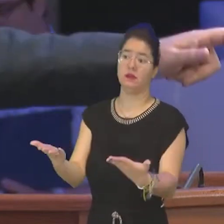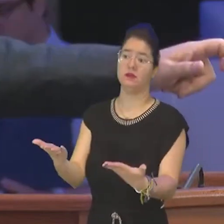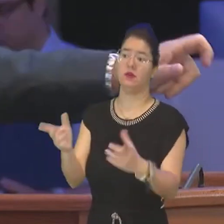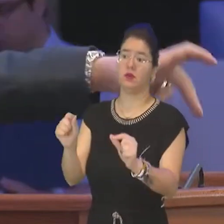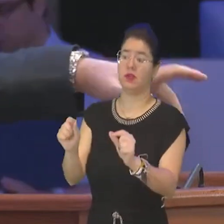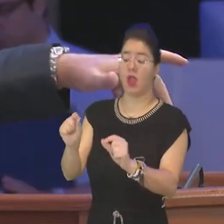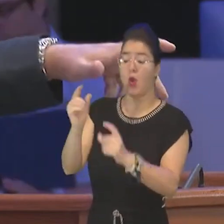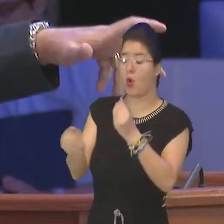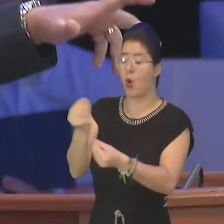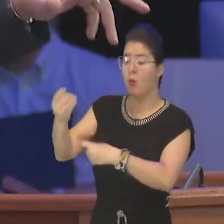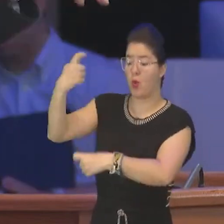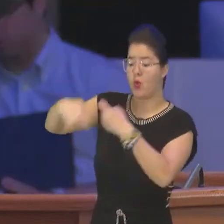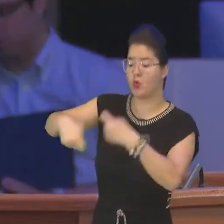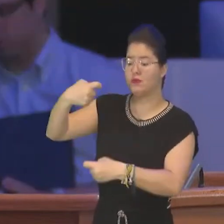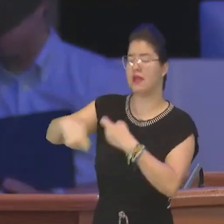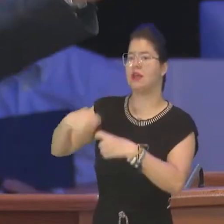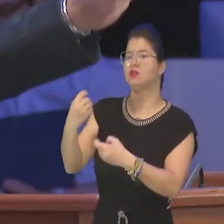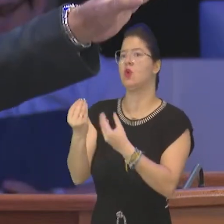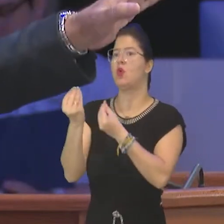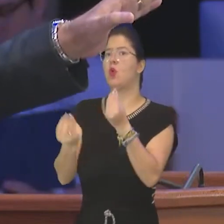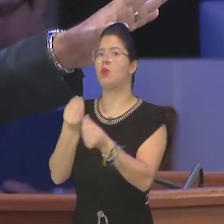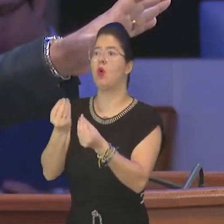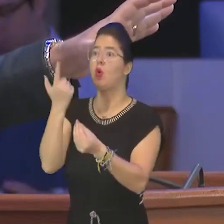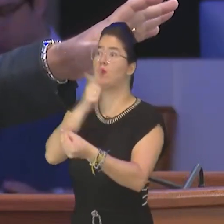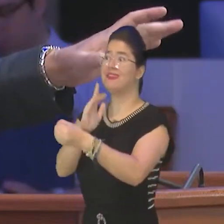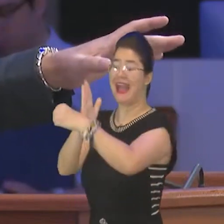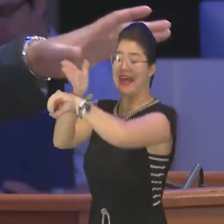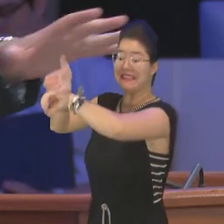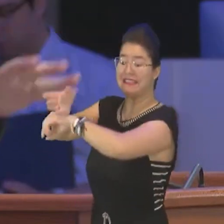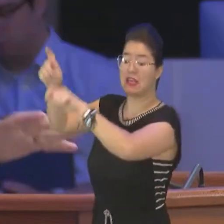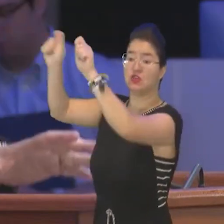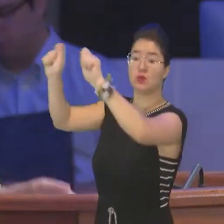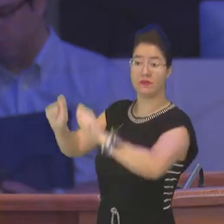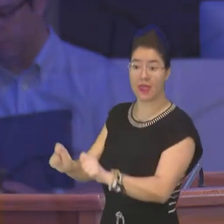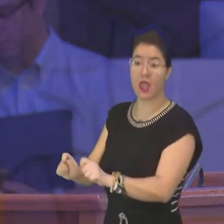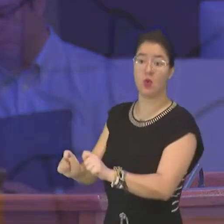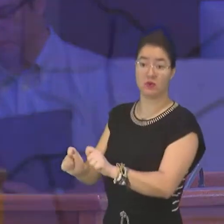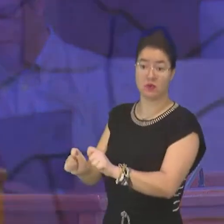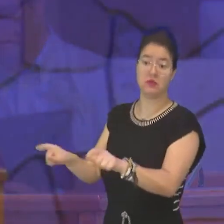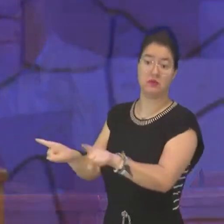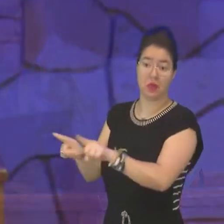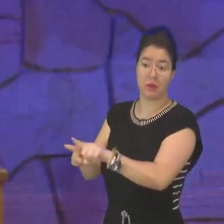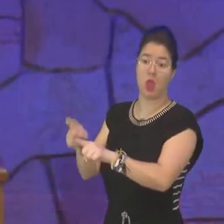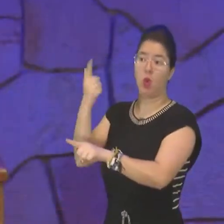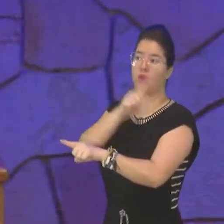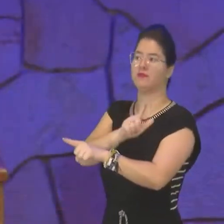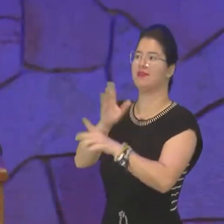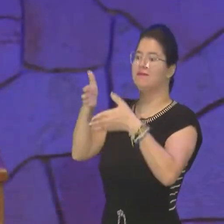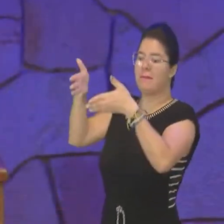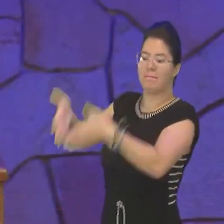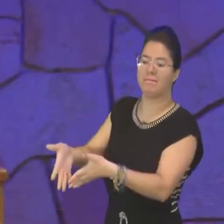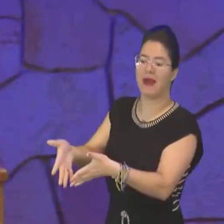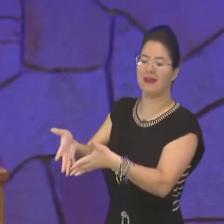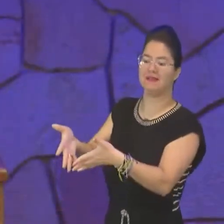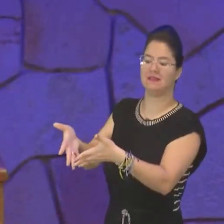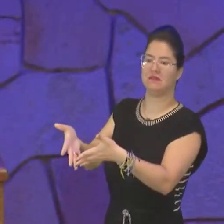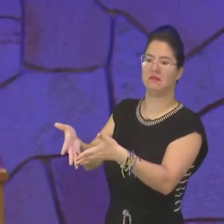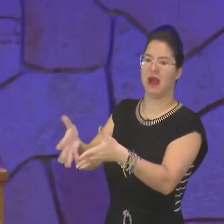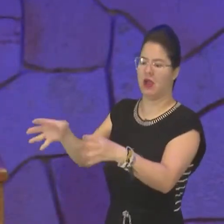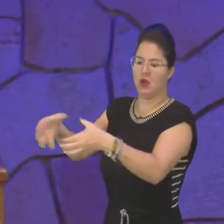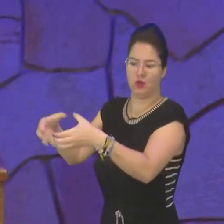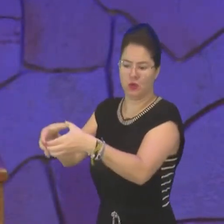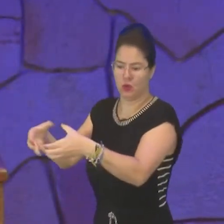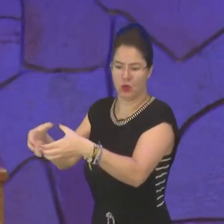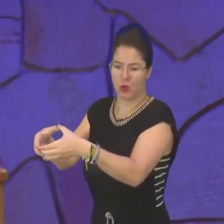do sexo eles tinham acesso aos deuses e poderiam assim fazer parte de um seleto grupo